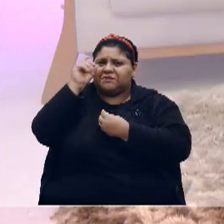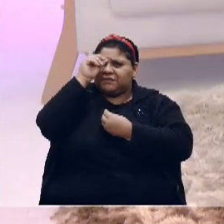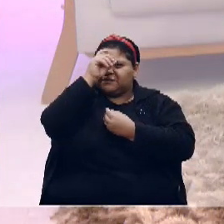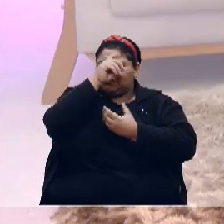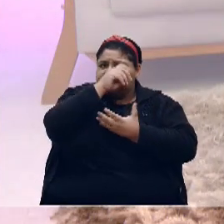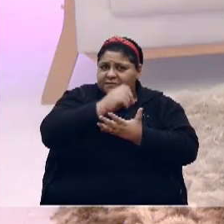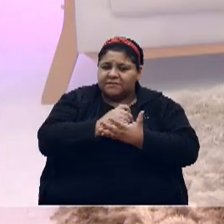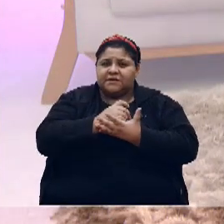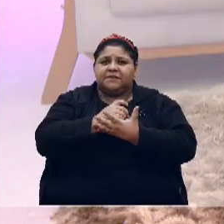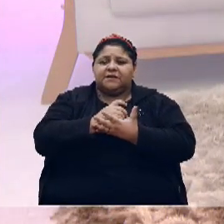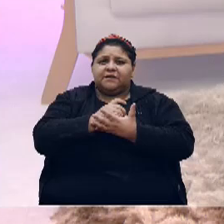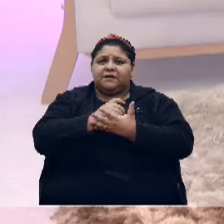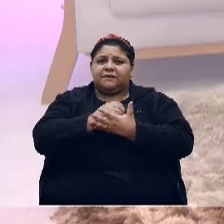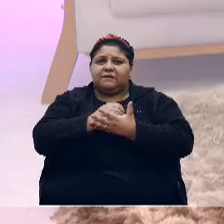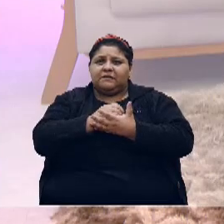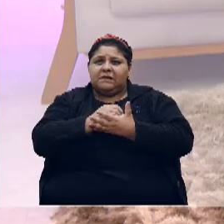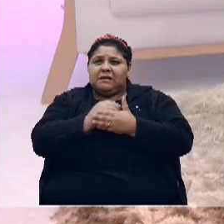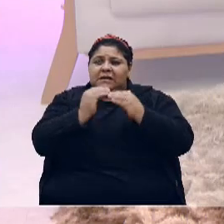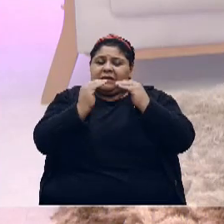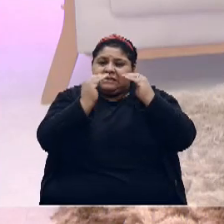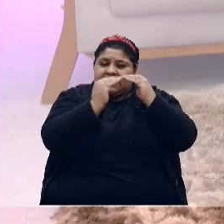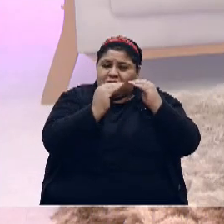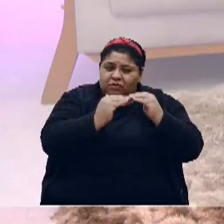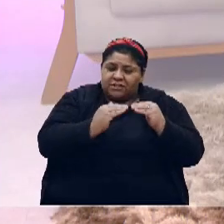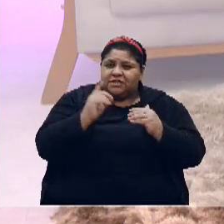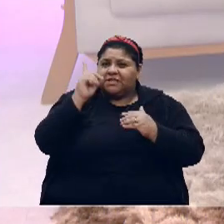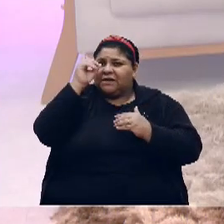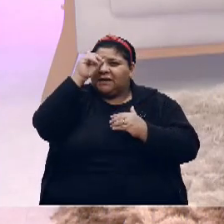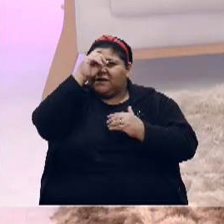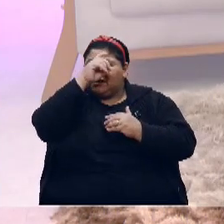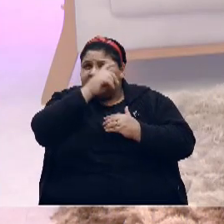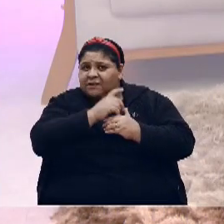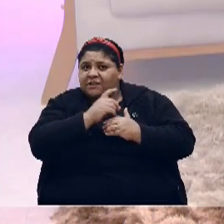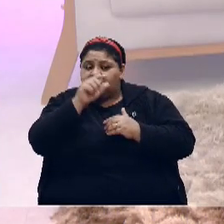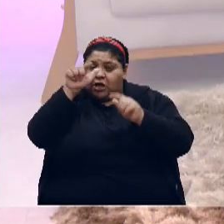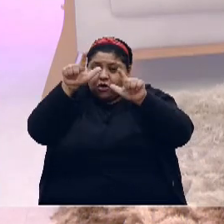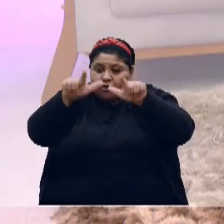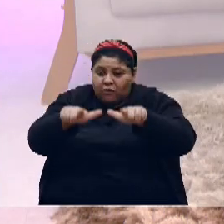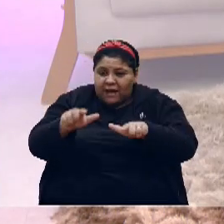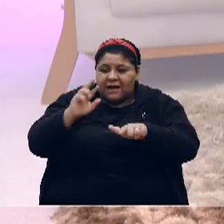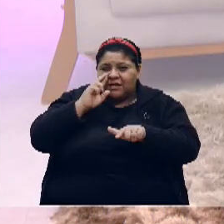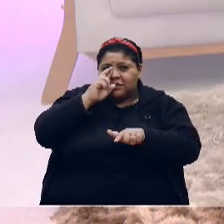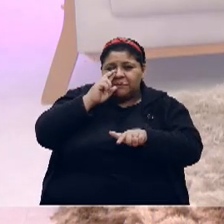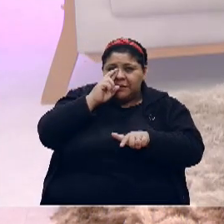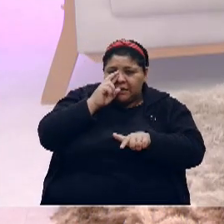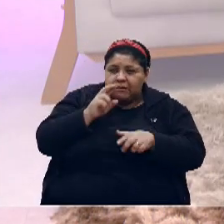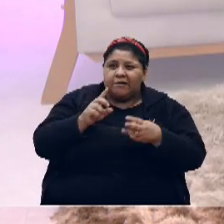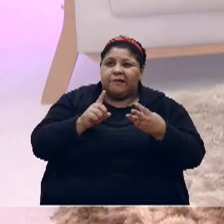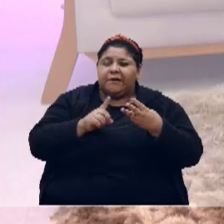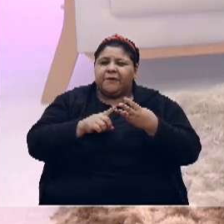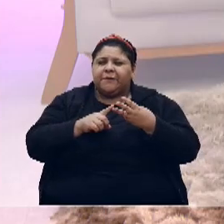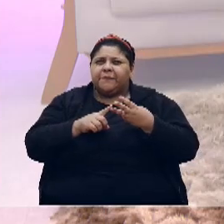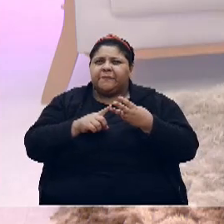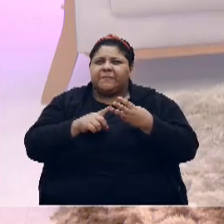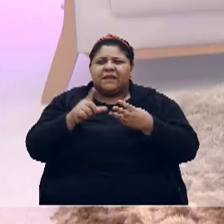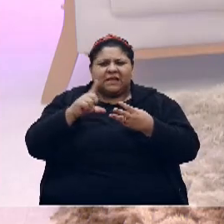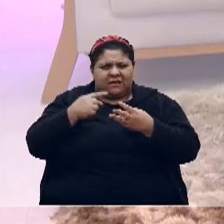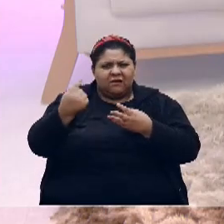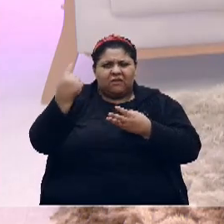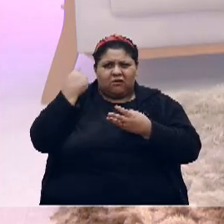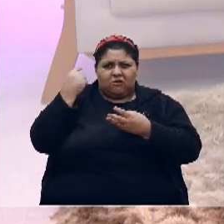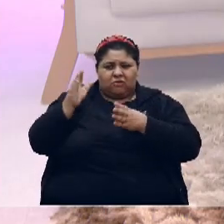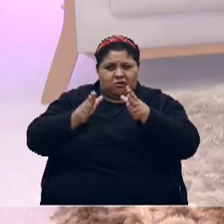Cris, dificultadores de padrões, dificultadores de estar em locais de risco. Teve uma época no SAMU